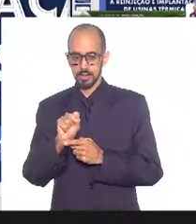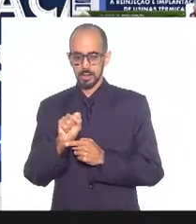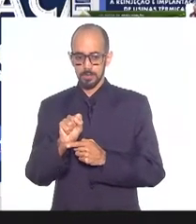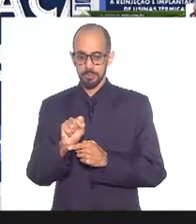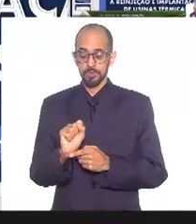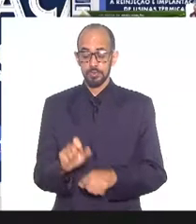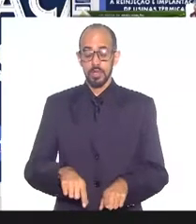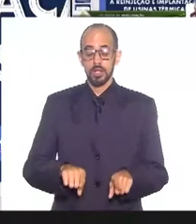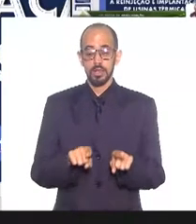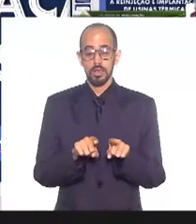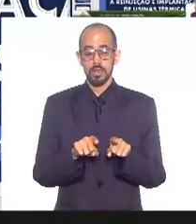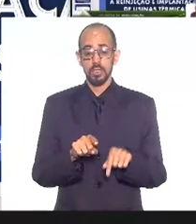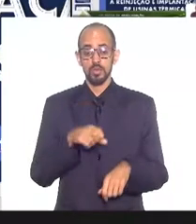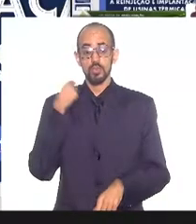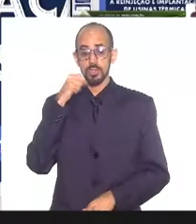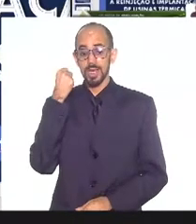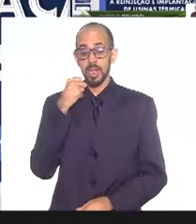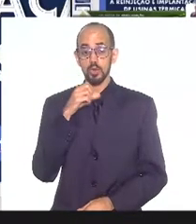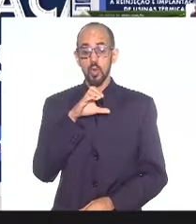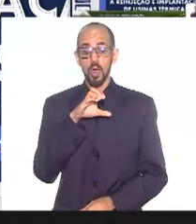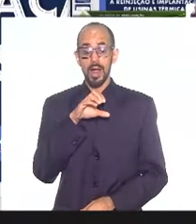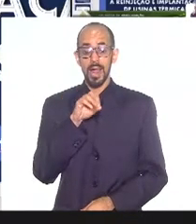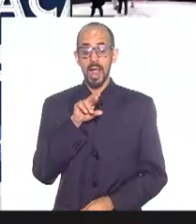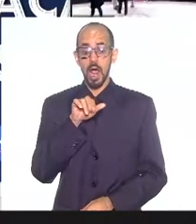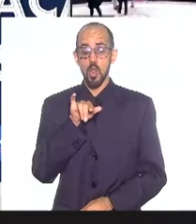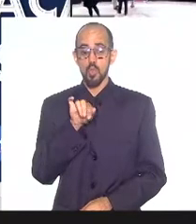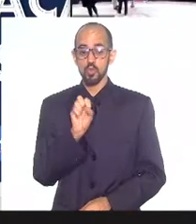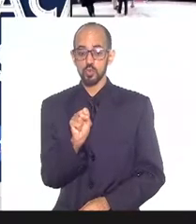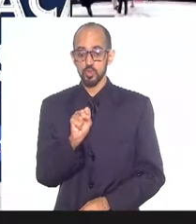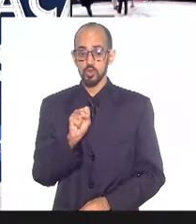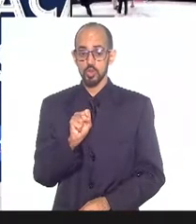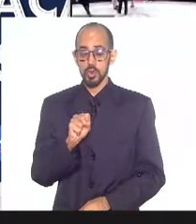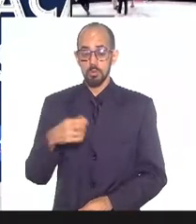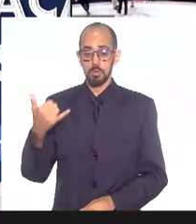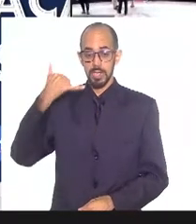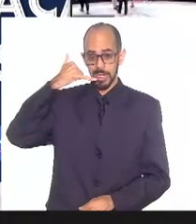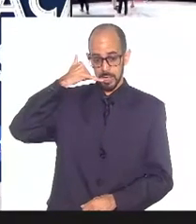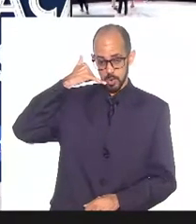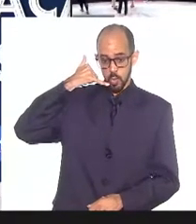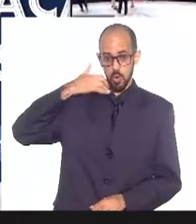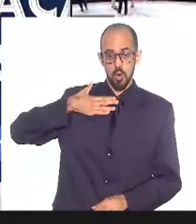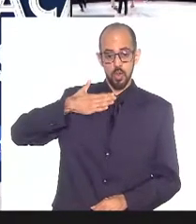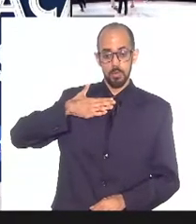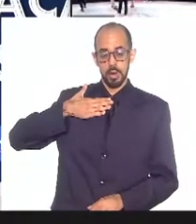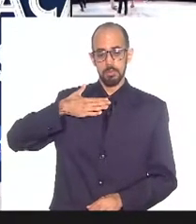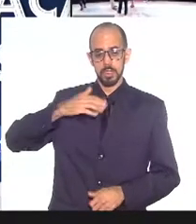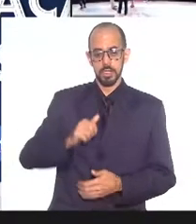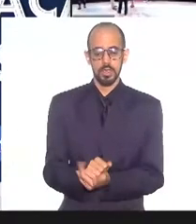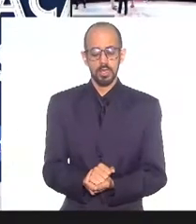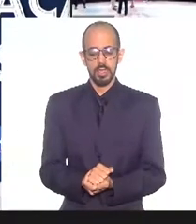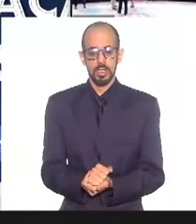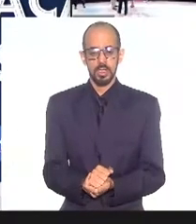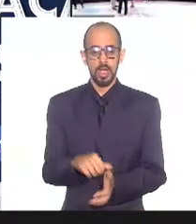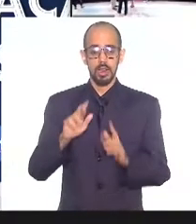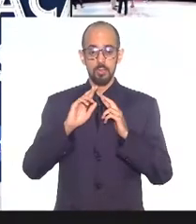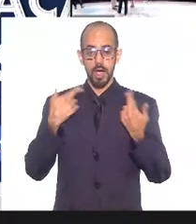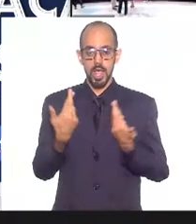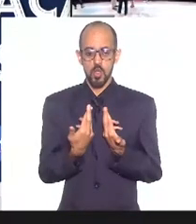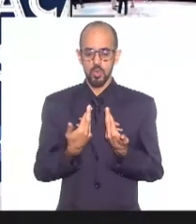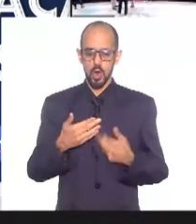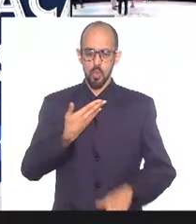senador Carlos Portinho me ligou e falou que teria uma reunião com o ministro Bento, até me pediu alguns